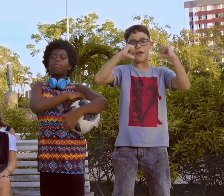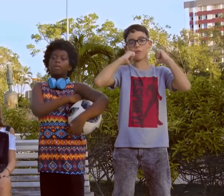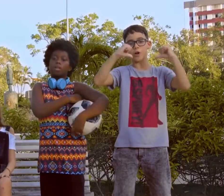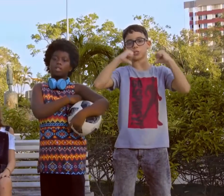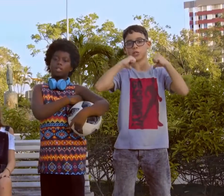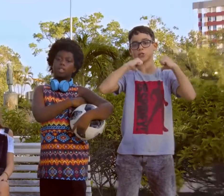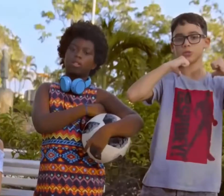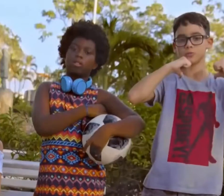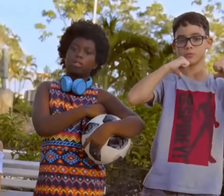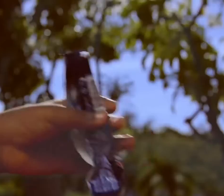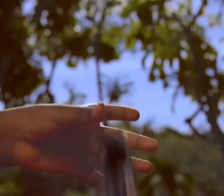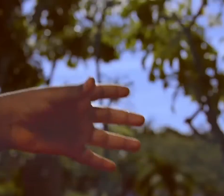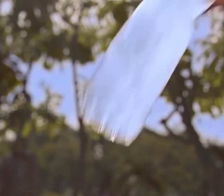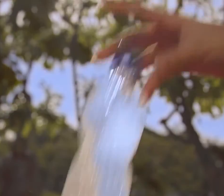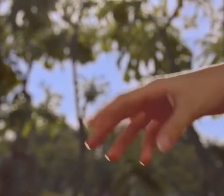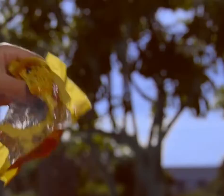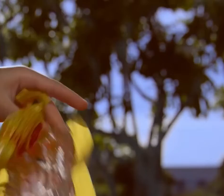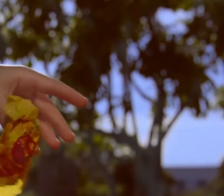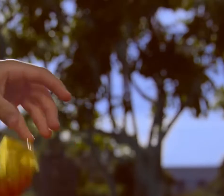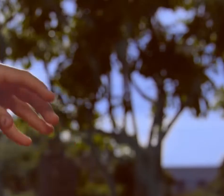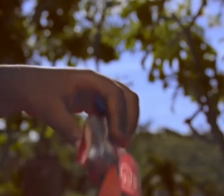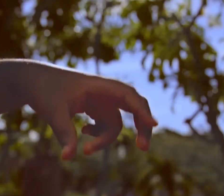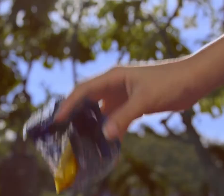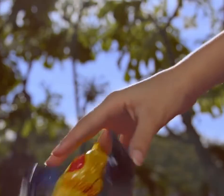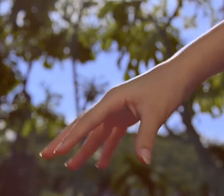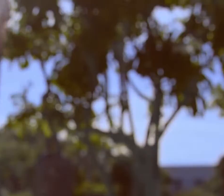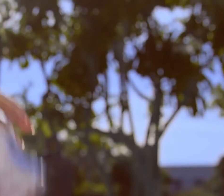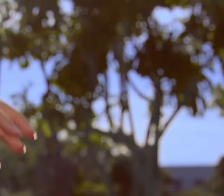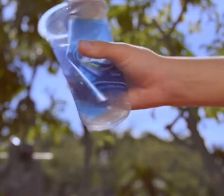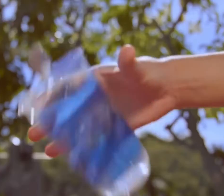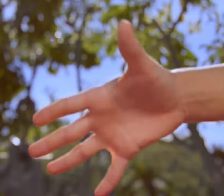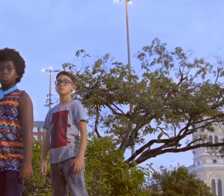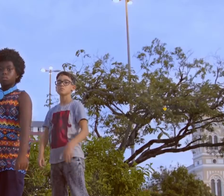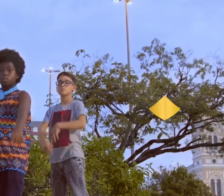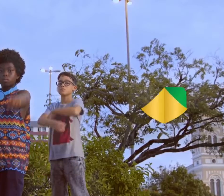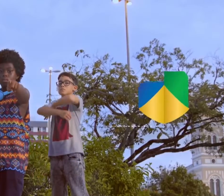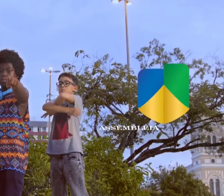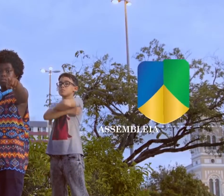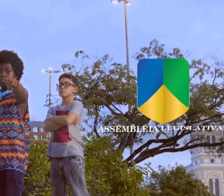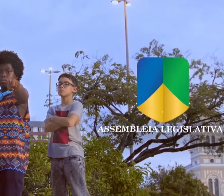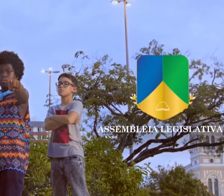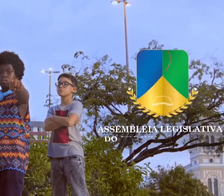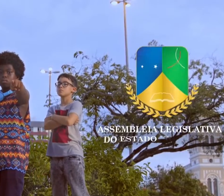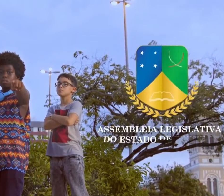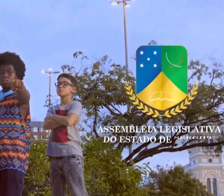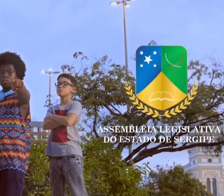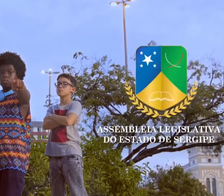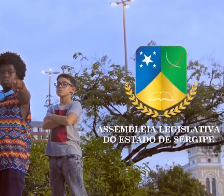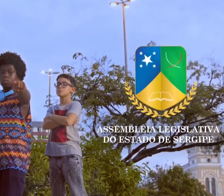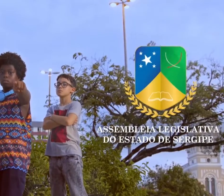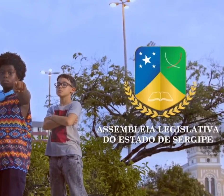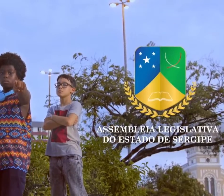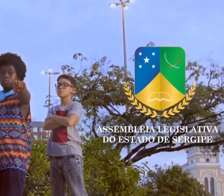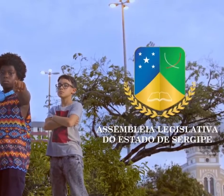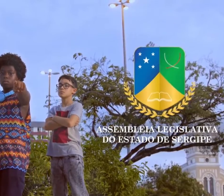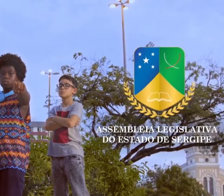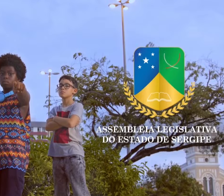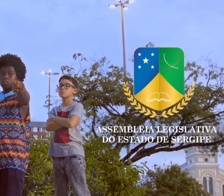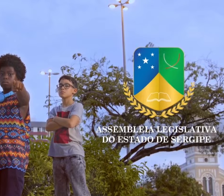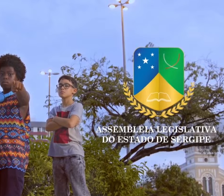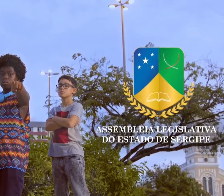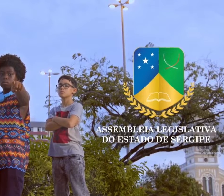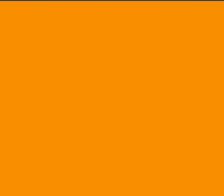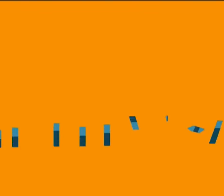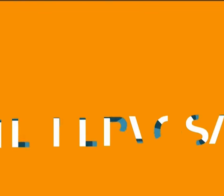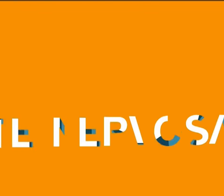ou vão se ver com a gente. E dê um ótimo exemplo às futuras gerações. Alese. Uma casa segura. É você que